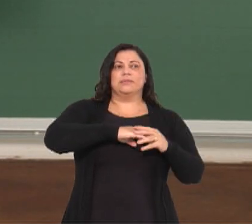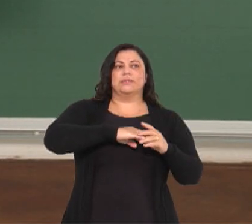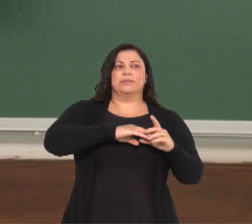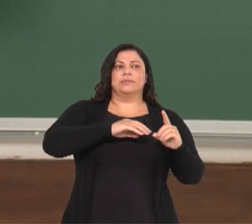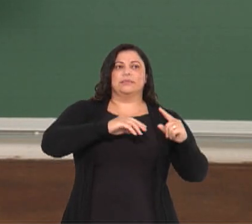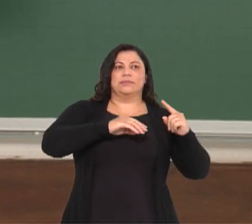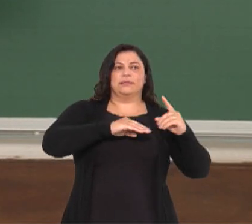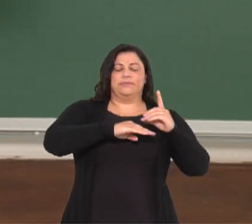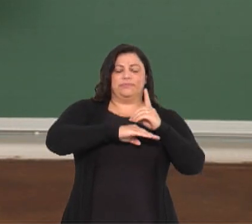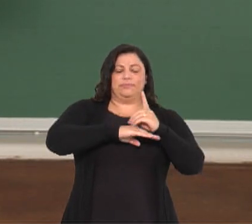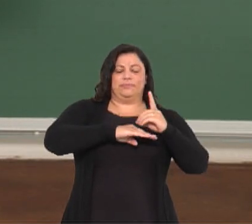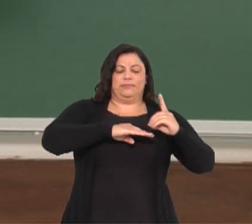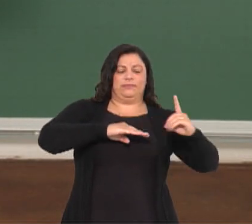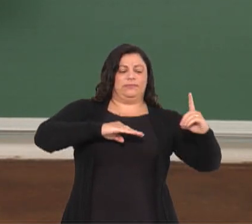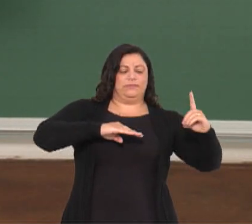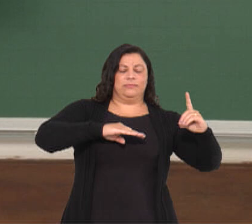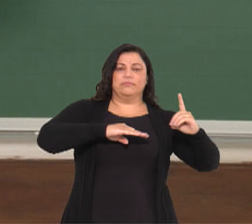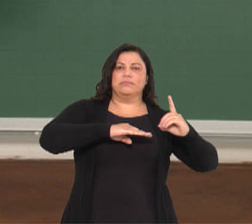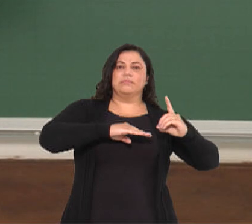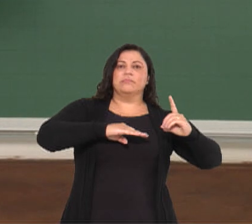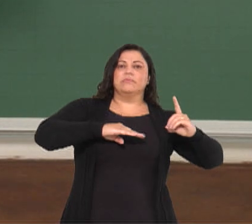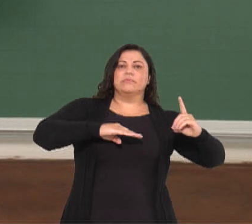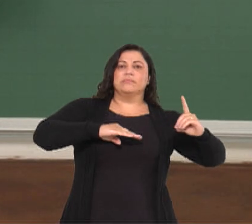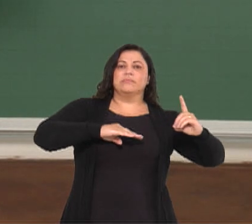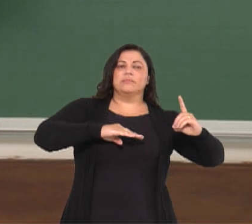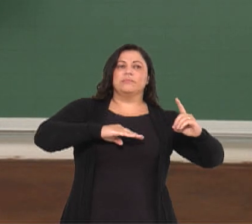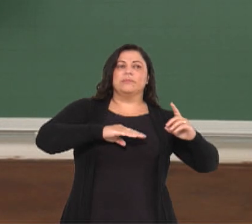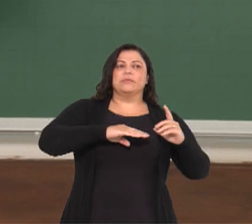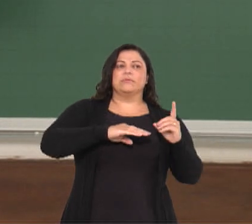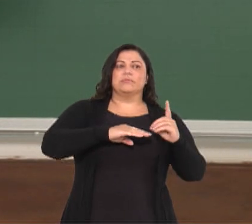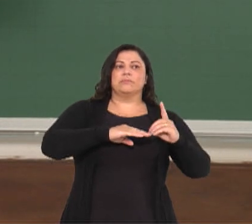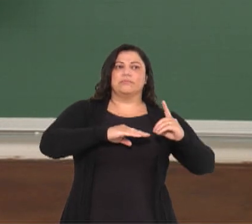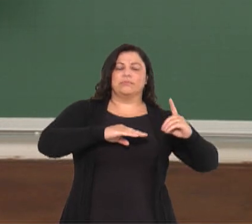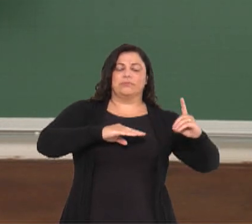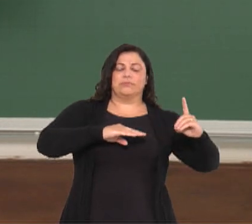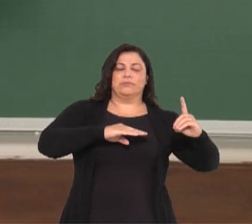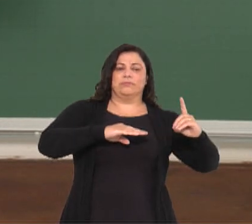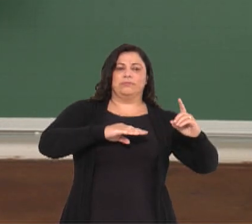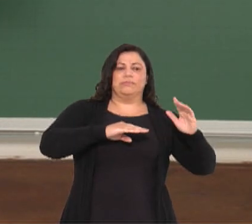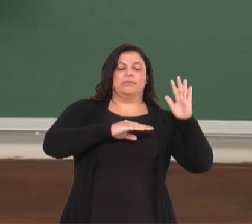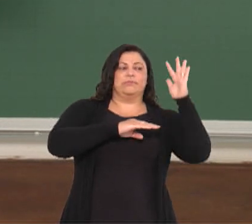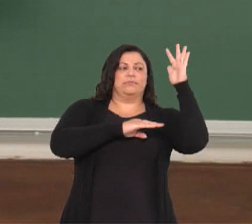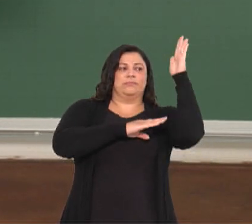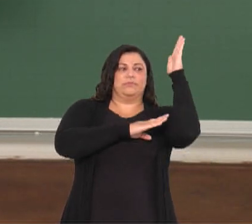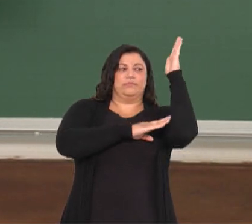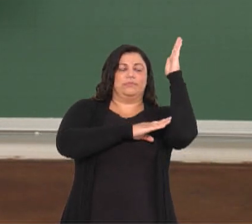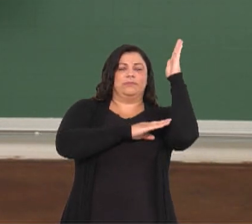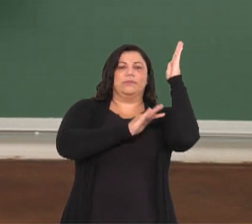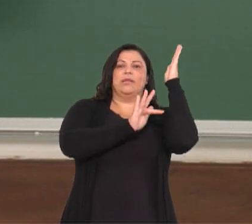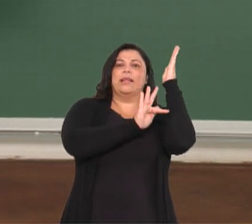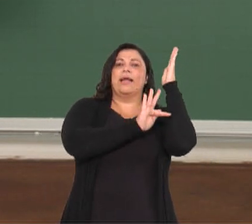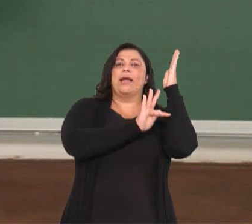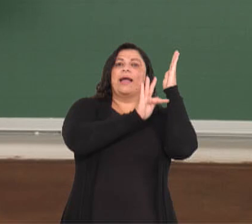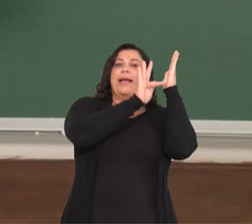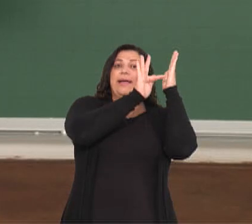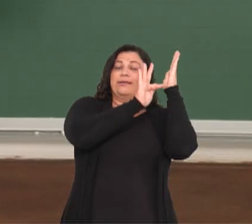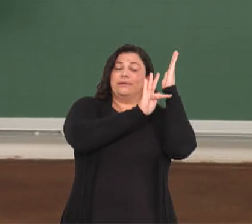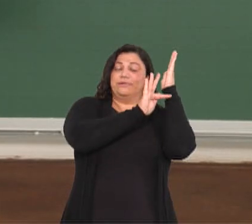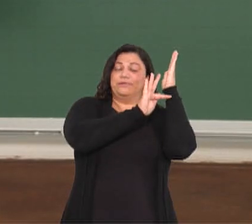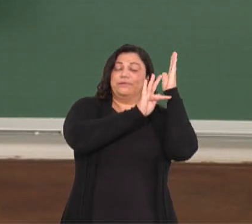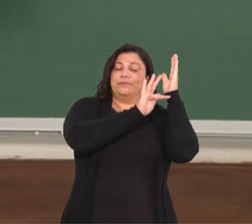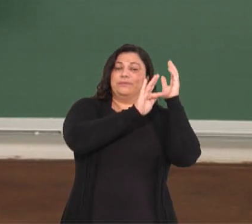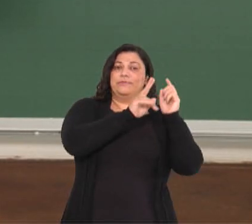essa distância vai aumentando, a força elétrica entre essas cargas também vai aumentando. É o que está dizendo a